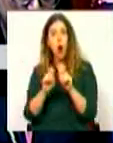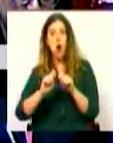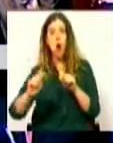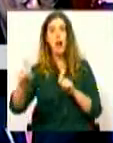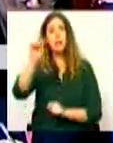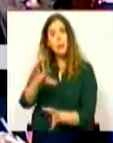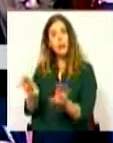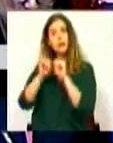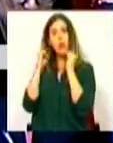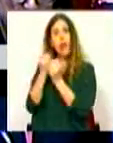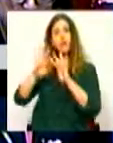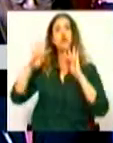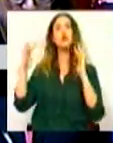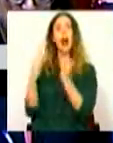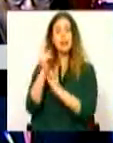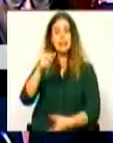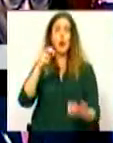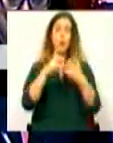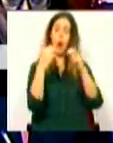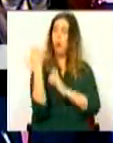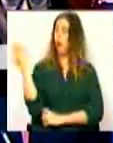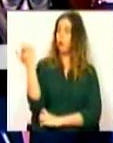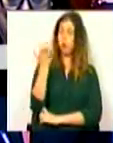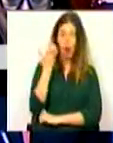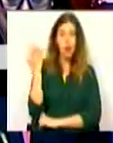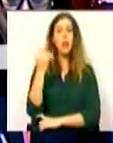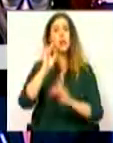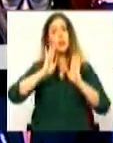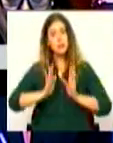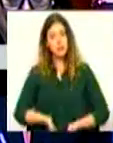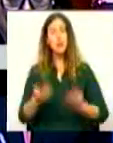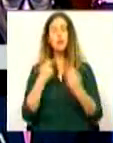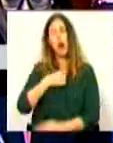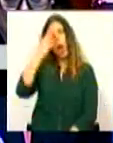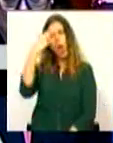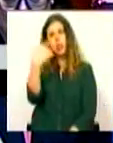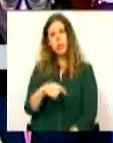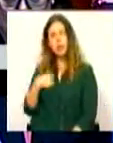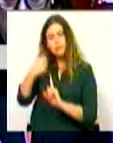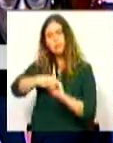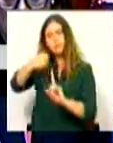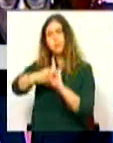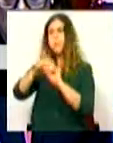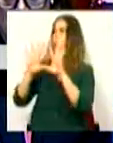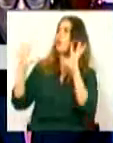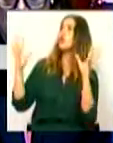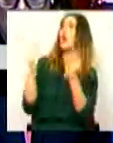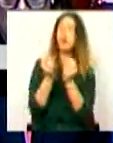da sociedade. É um problema cultural que temos que ser capazes de observar coletivamente na